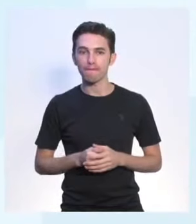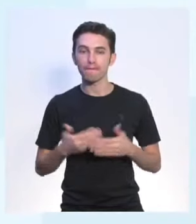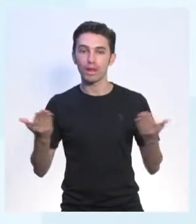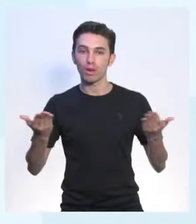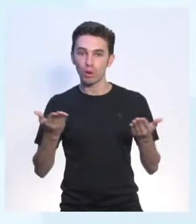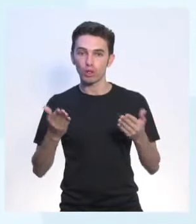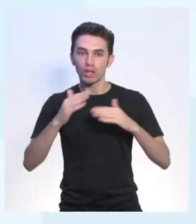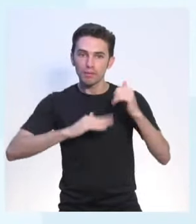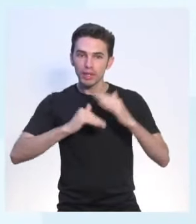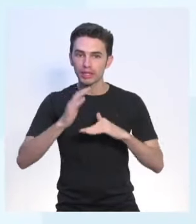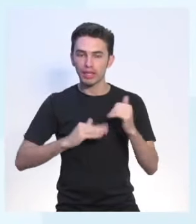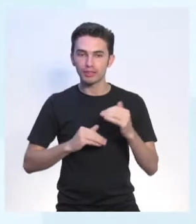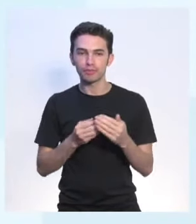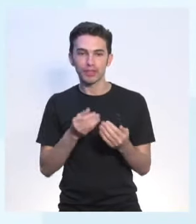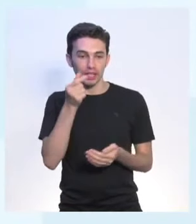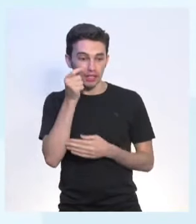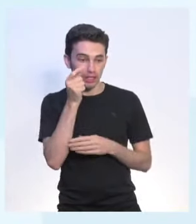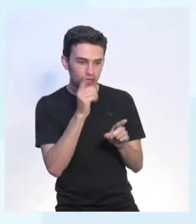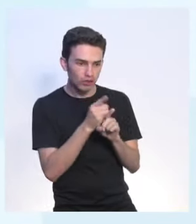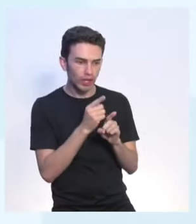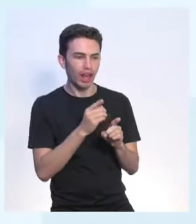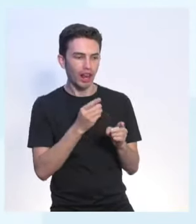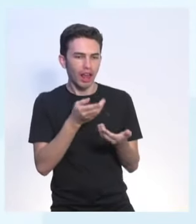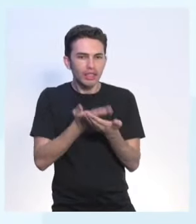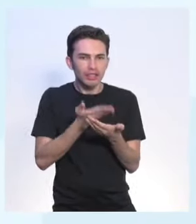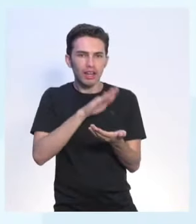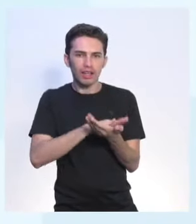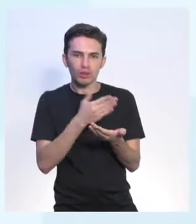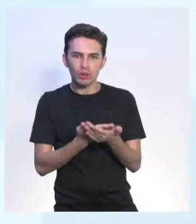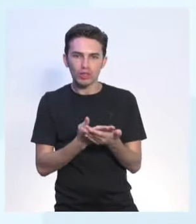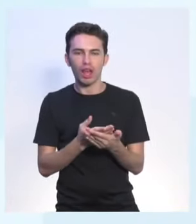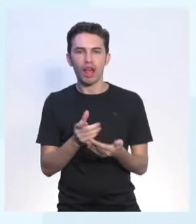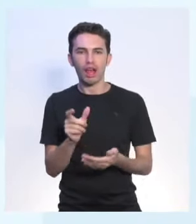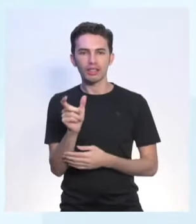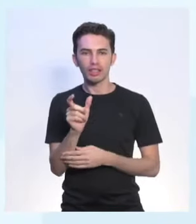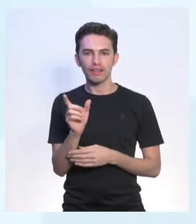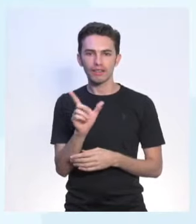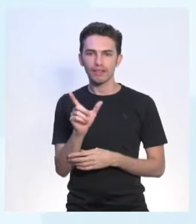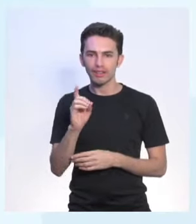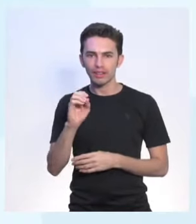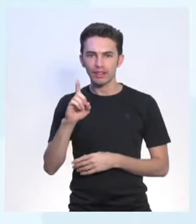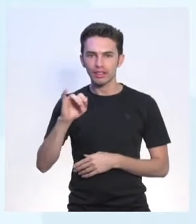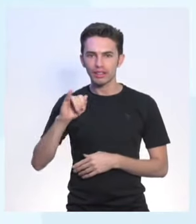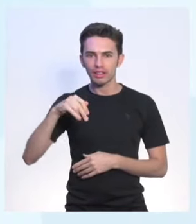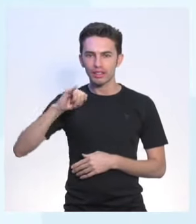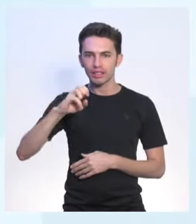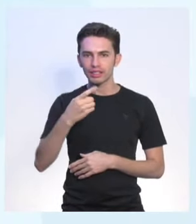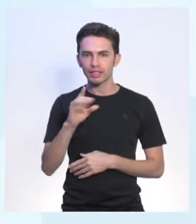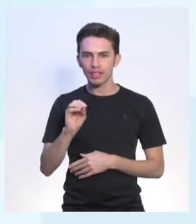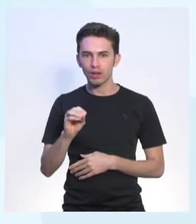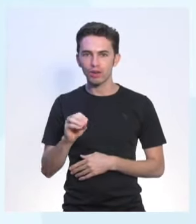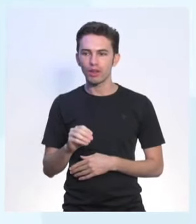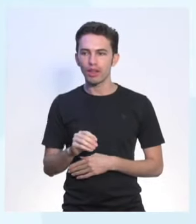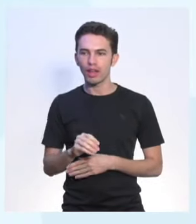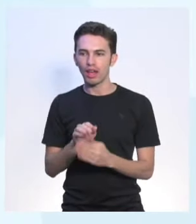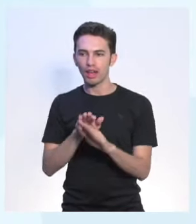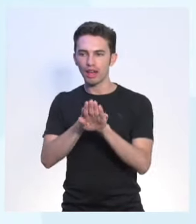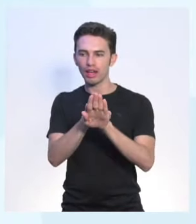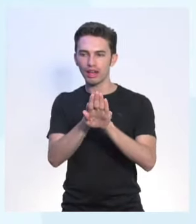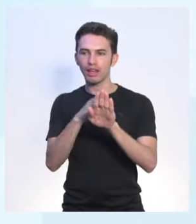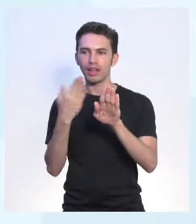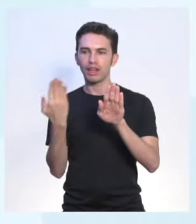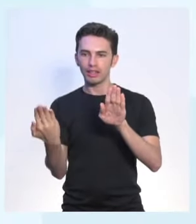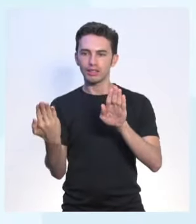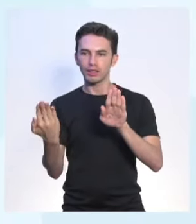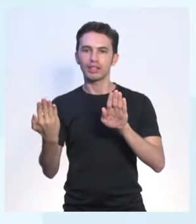Habilidades: identificar a tradução, a definição, a antonímia e a sinonímia como diferentes processos